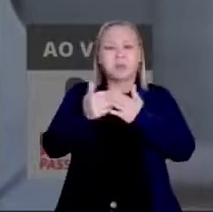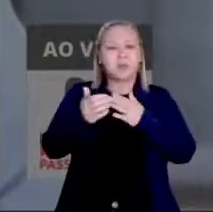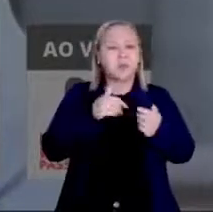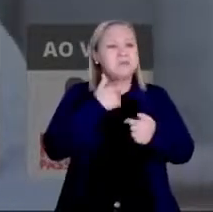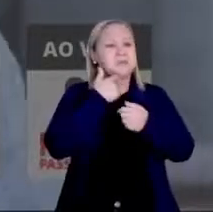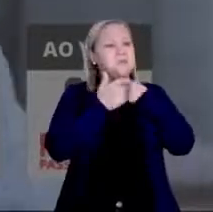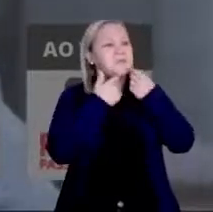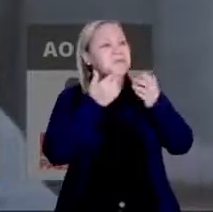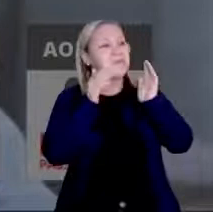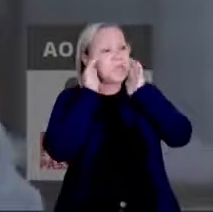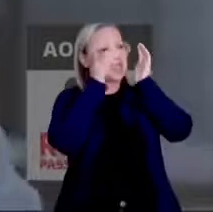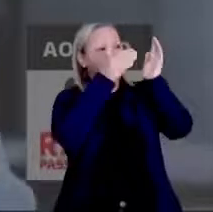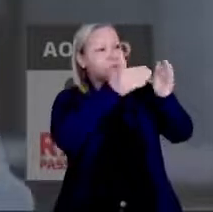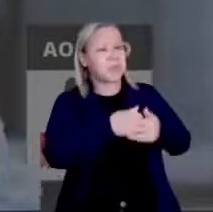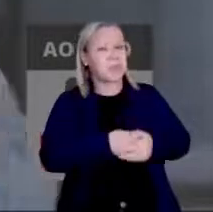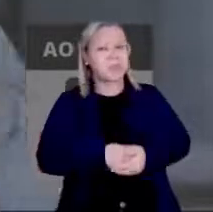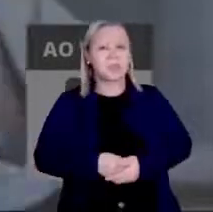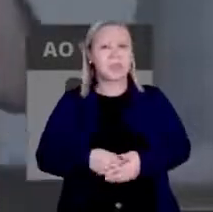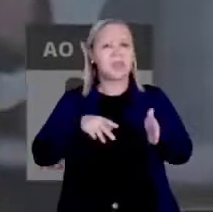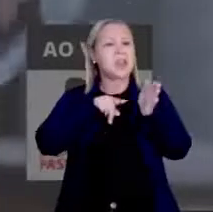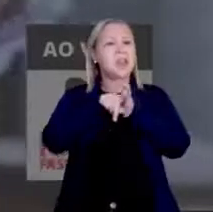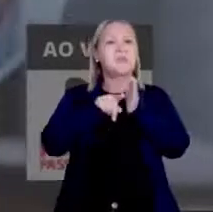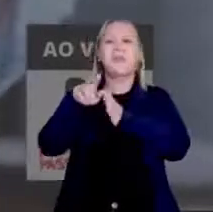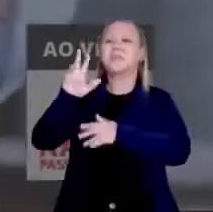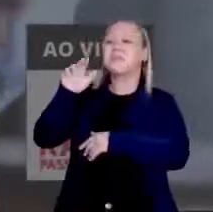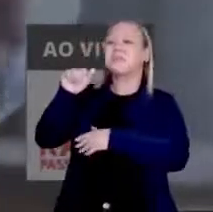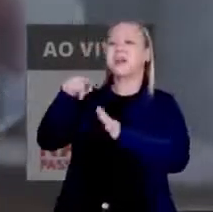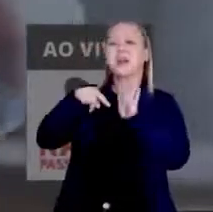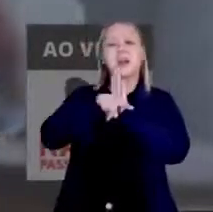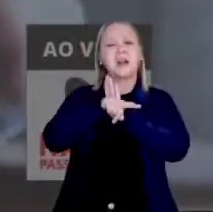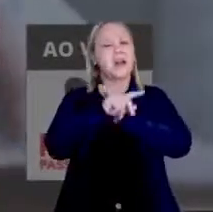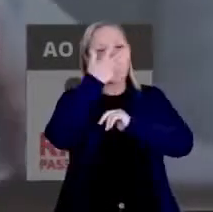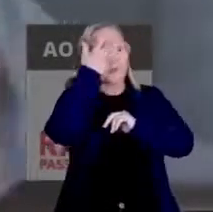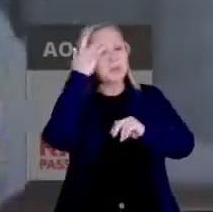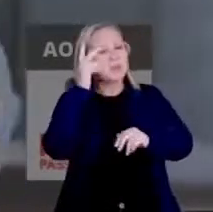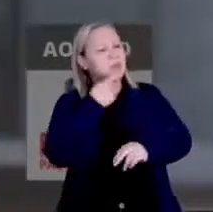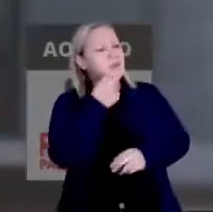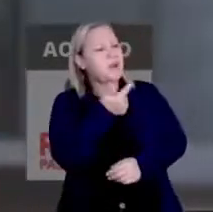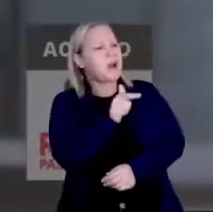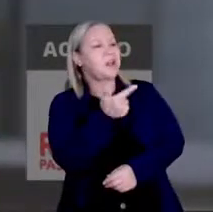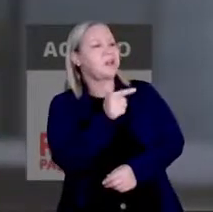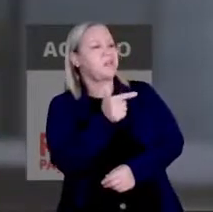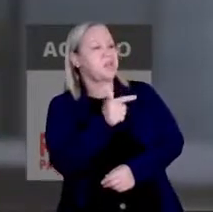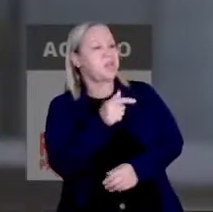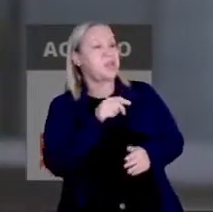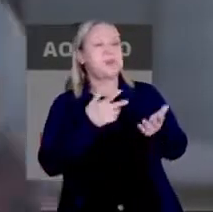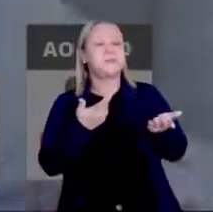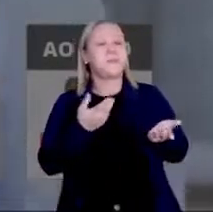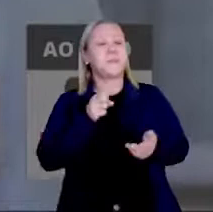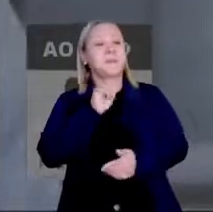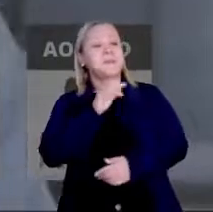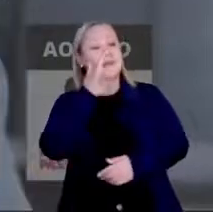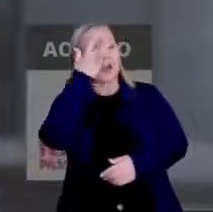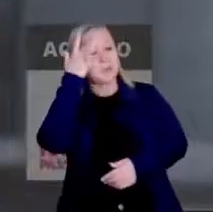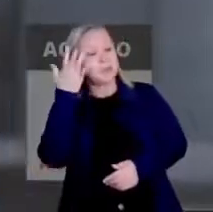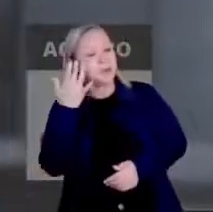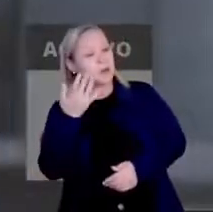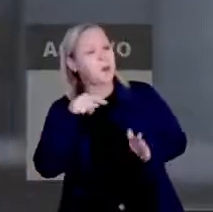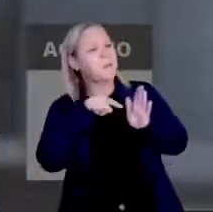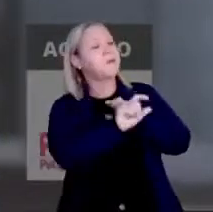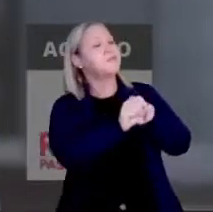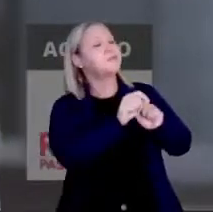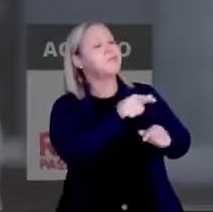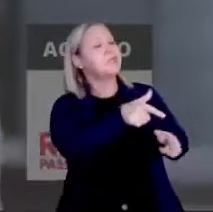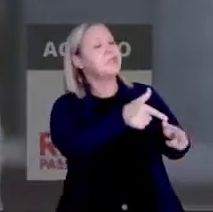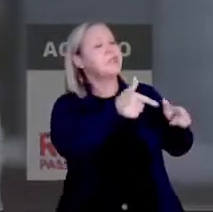em 1909, até o dia que eu tomei posse para presidente. No governo do PT, nós fizemos, entre Lula